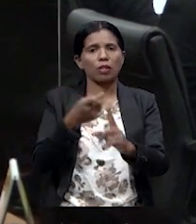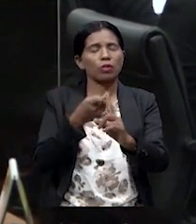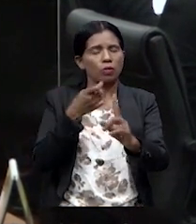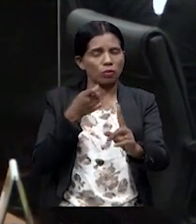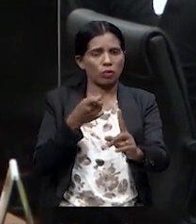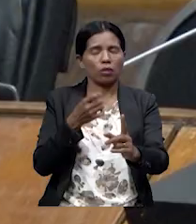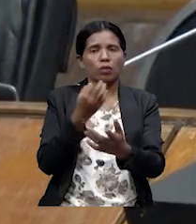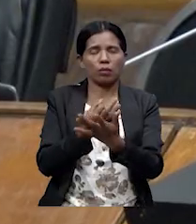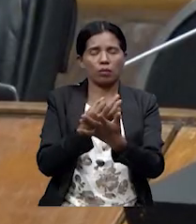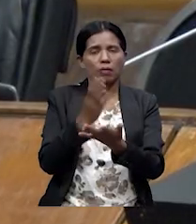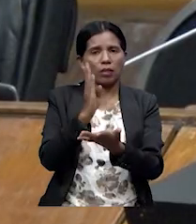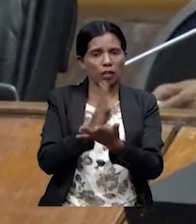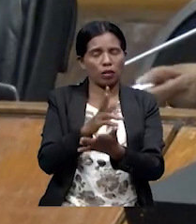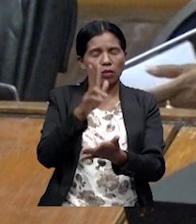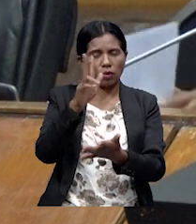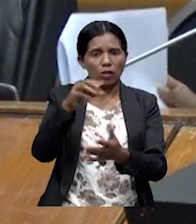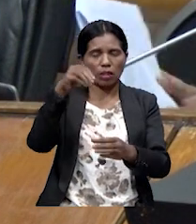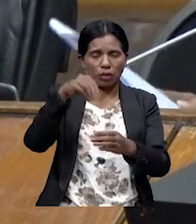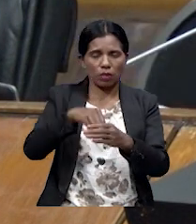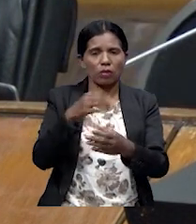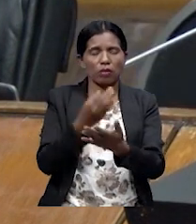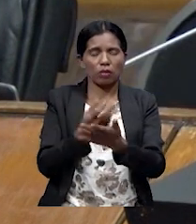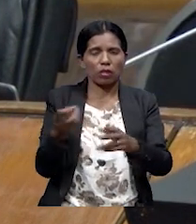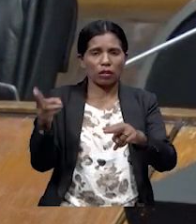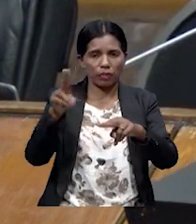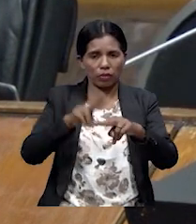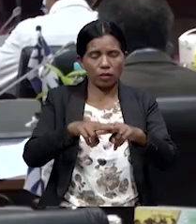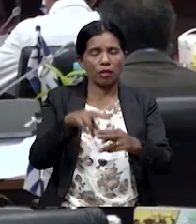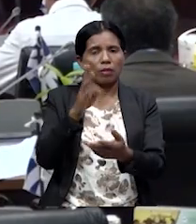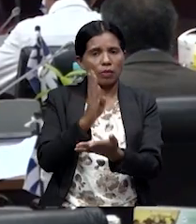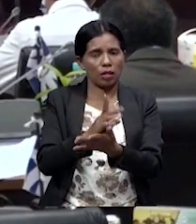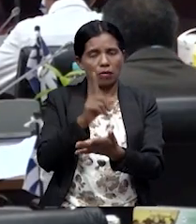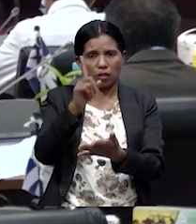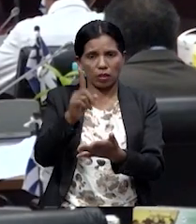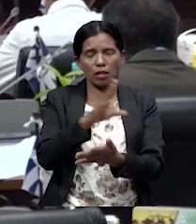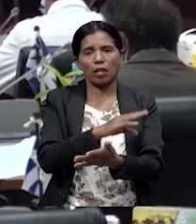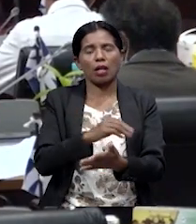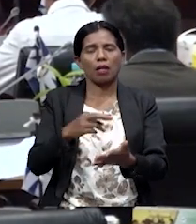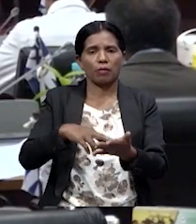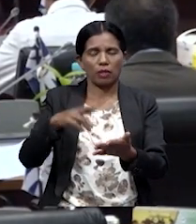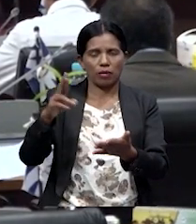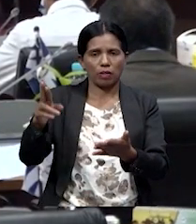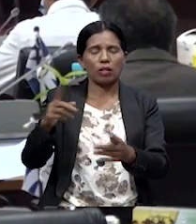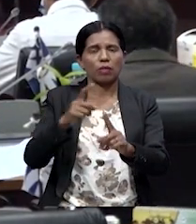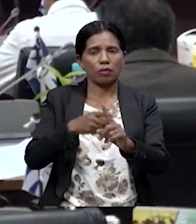bilhão tolu, nebe inclui orçamento retificativo bilhão ida resing, nebe aprova